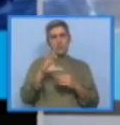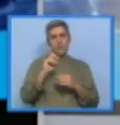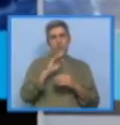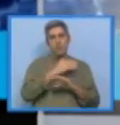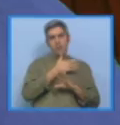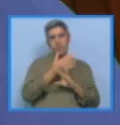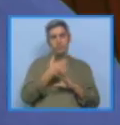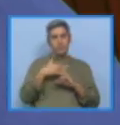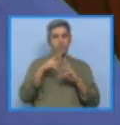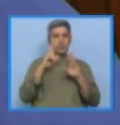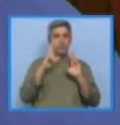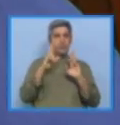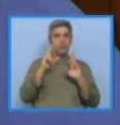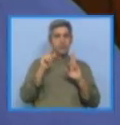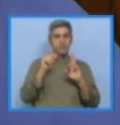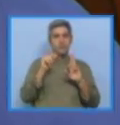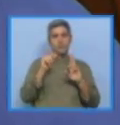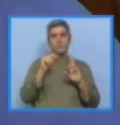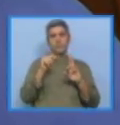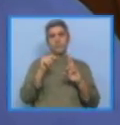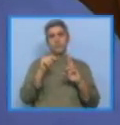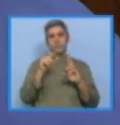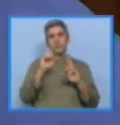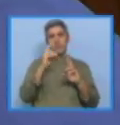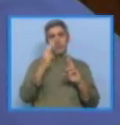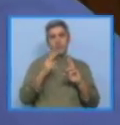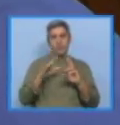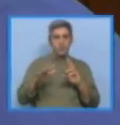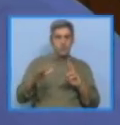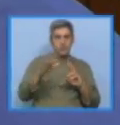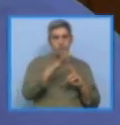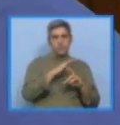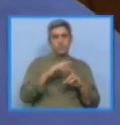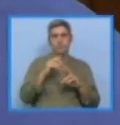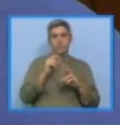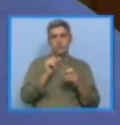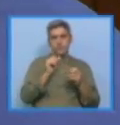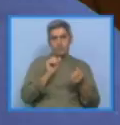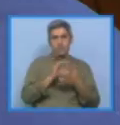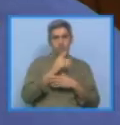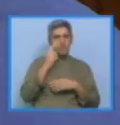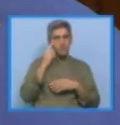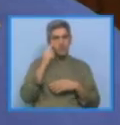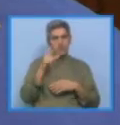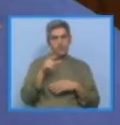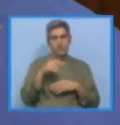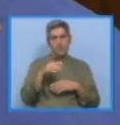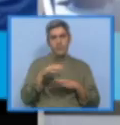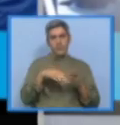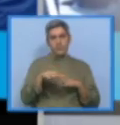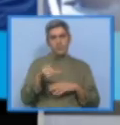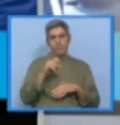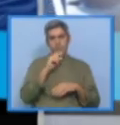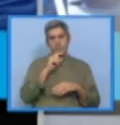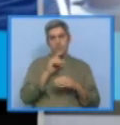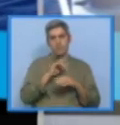anos. Eu espero que também que o meio artístico tenha notícia deste ato e que